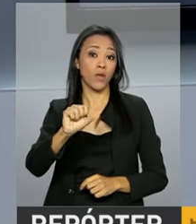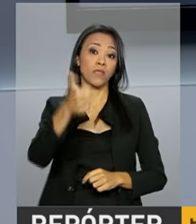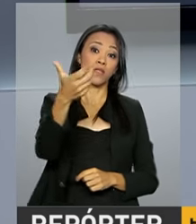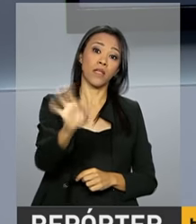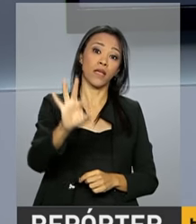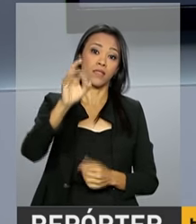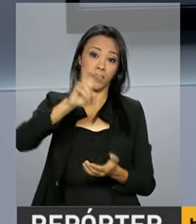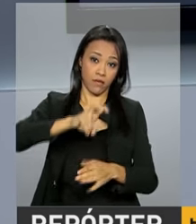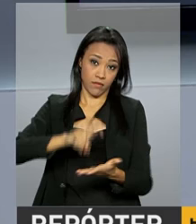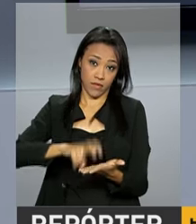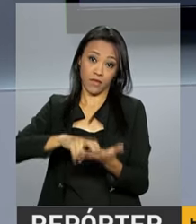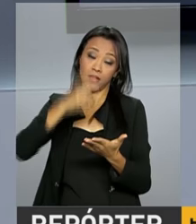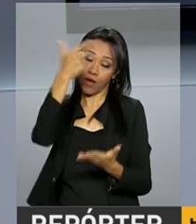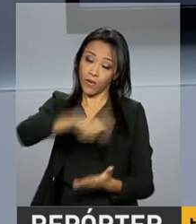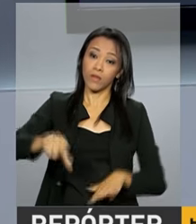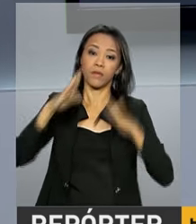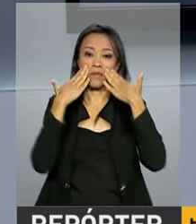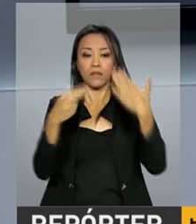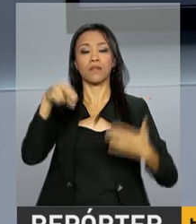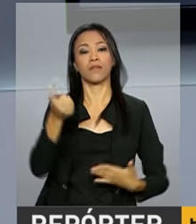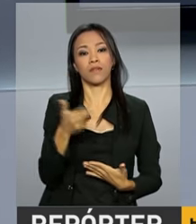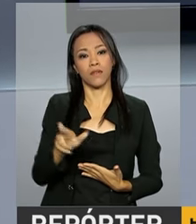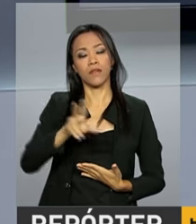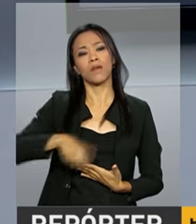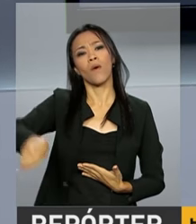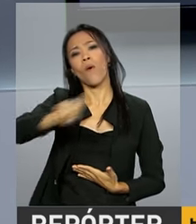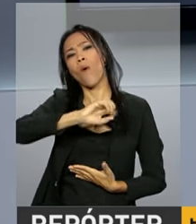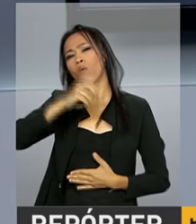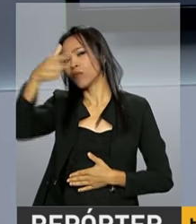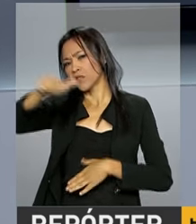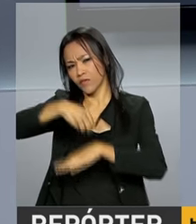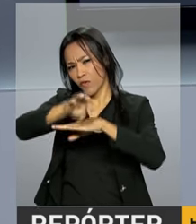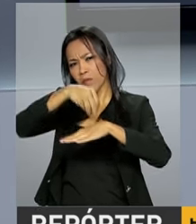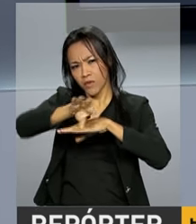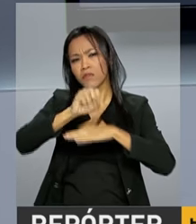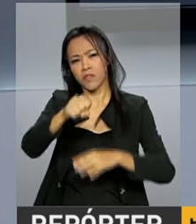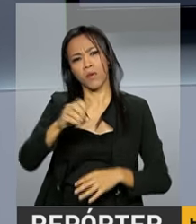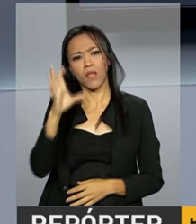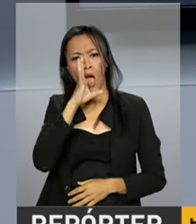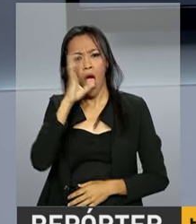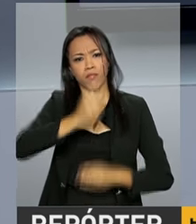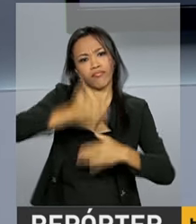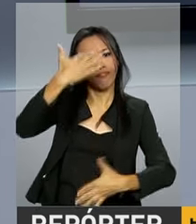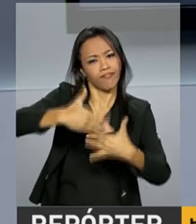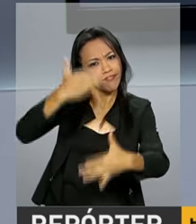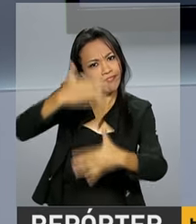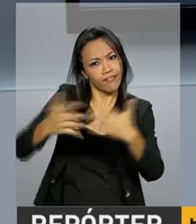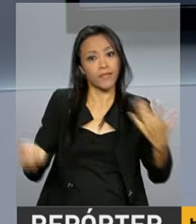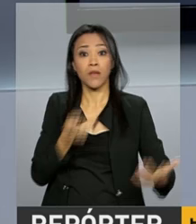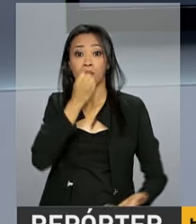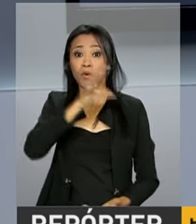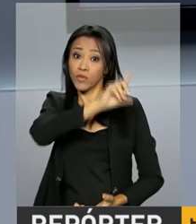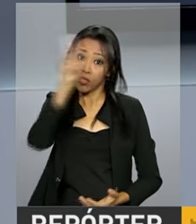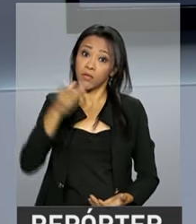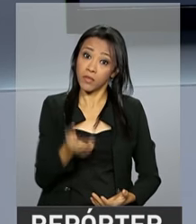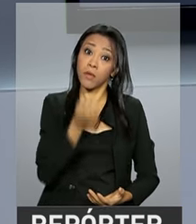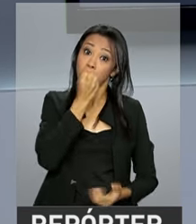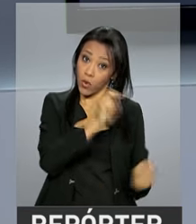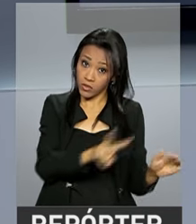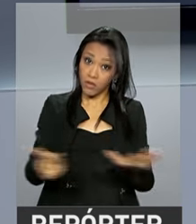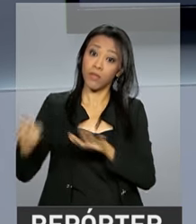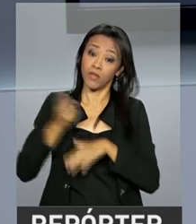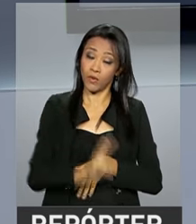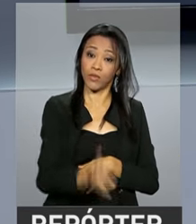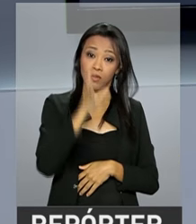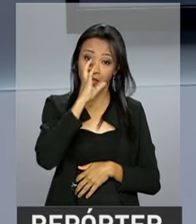da manhã na próxima edição do repórter nbr outras notícias você acompanha em nossas redes sociais o bom dia pra você uma boa semana